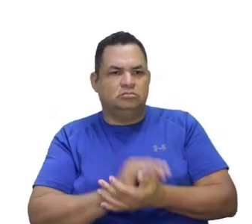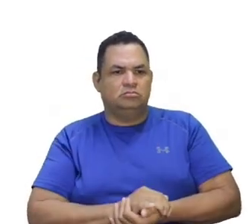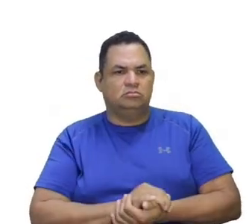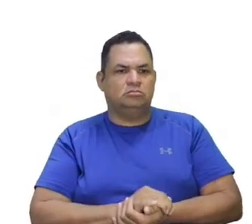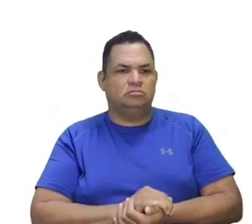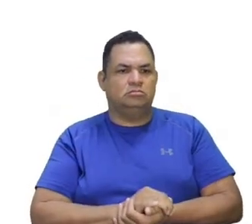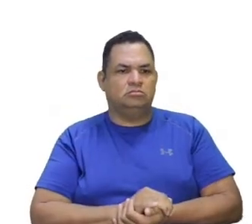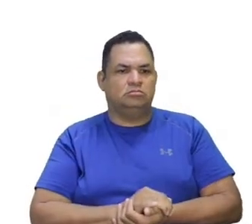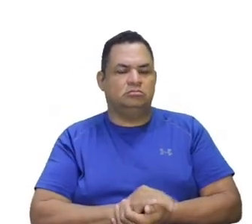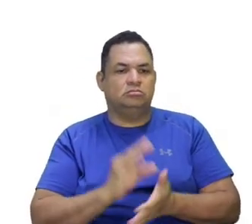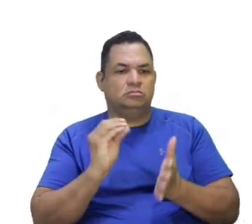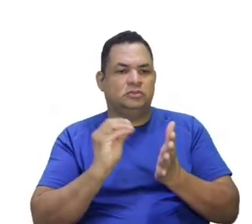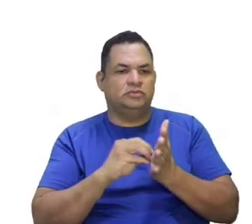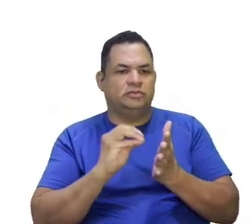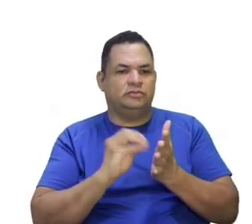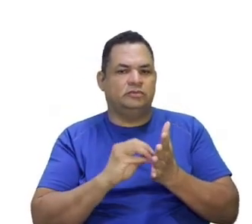estar